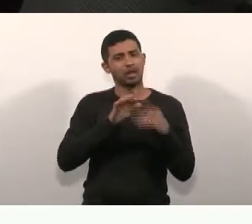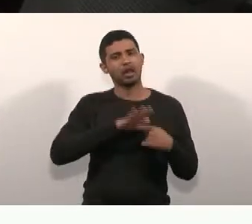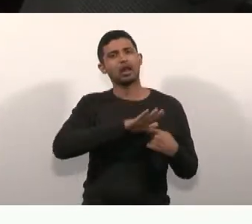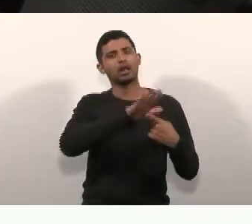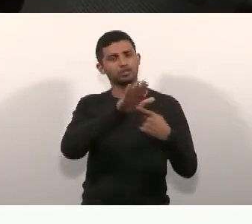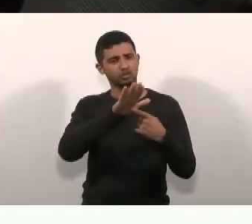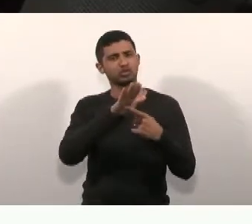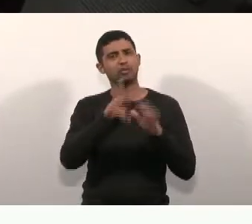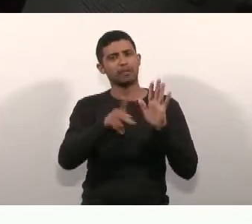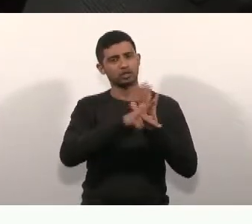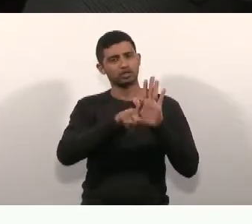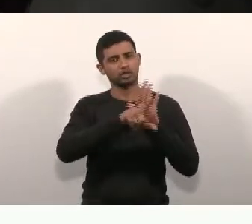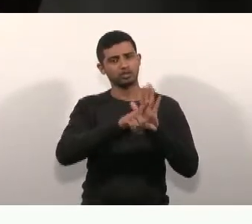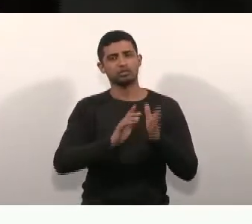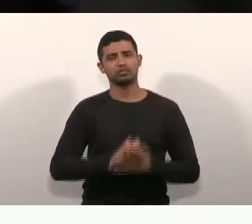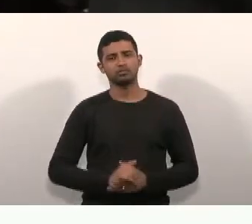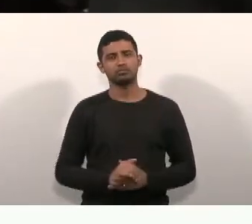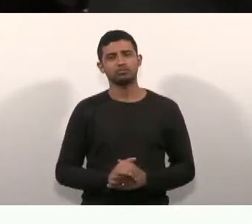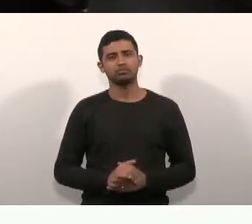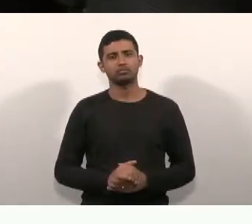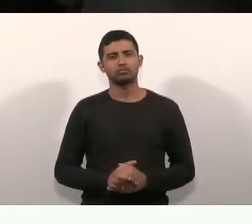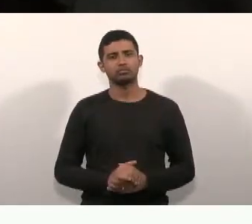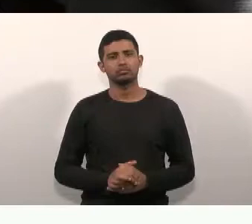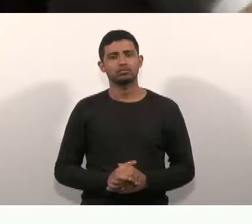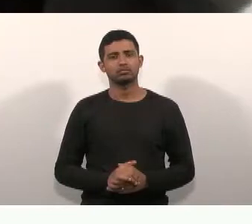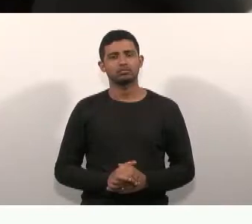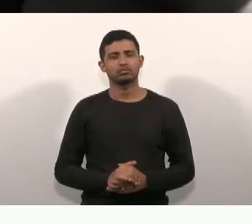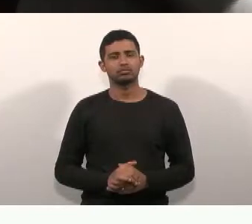com esse projeto, que é o projeto...